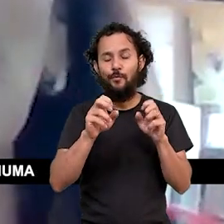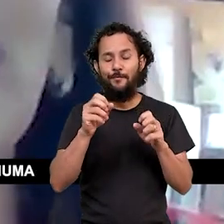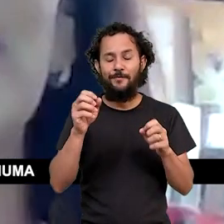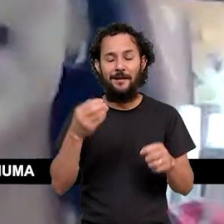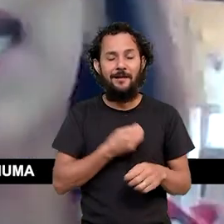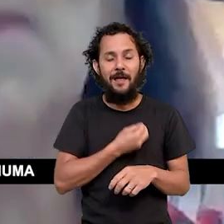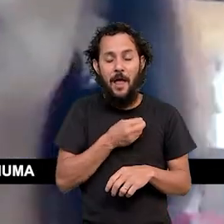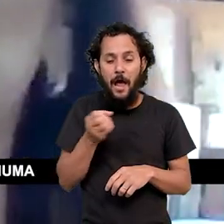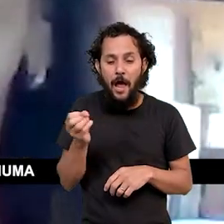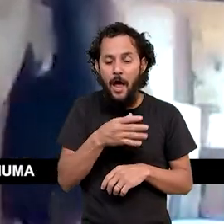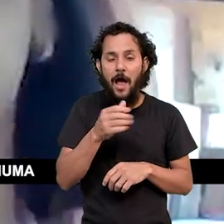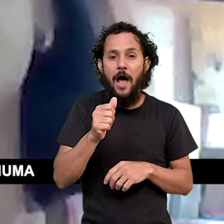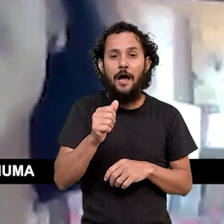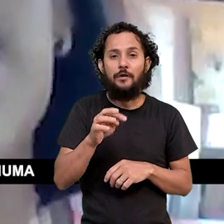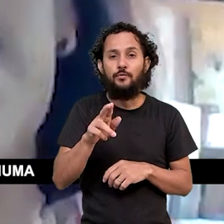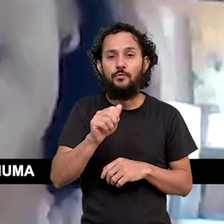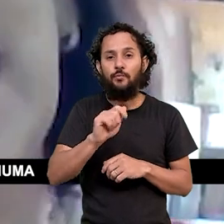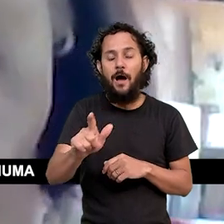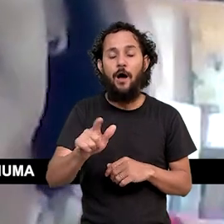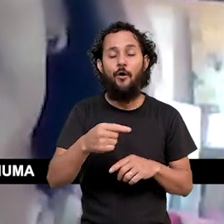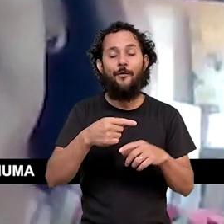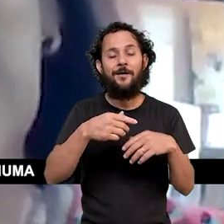mais atuais, mas quando nós